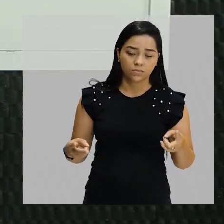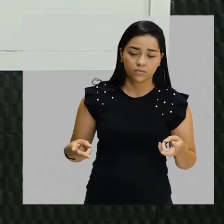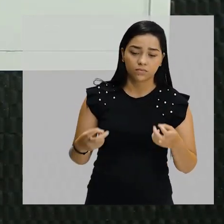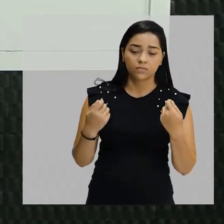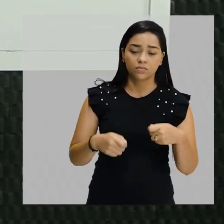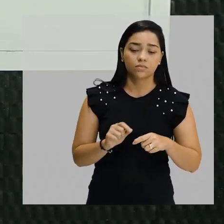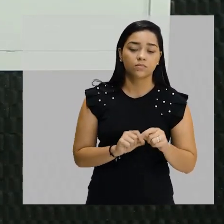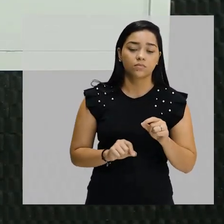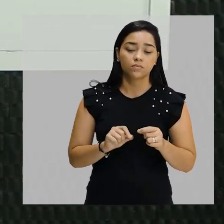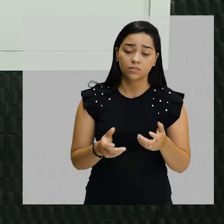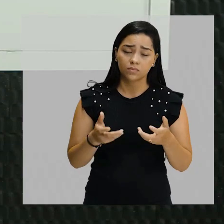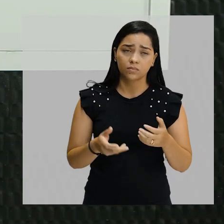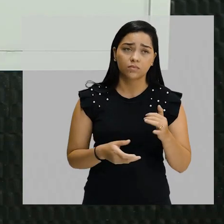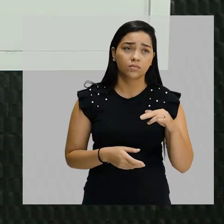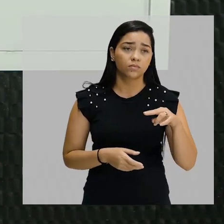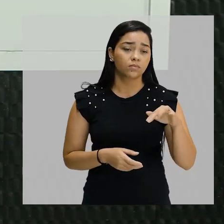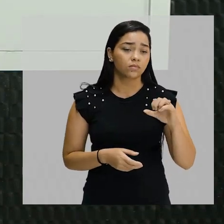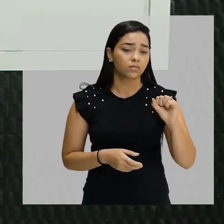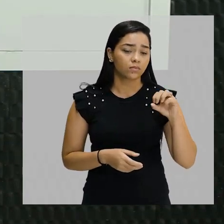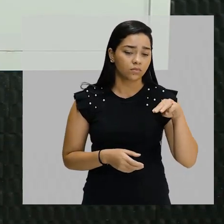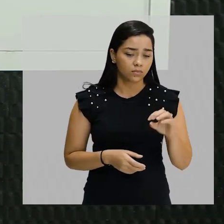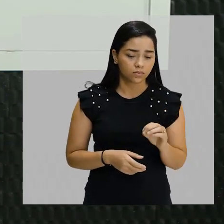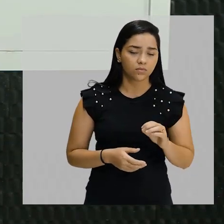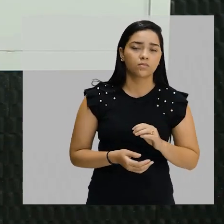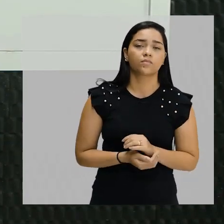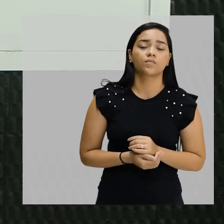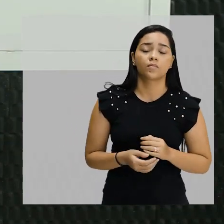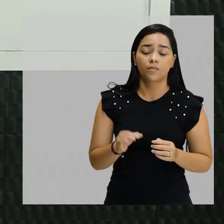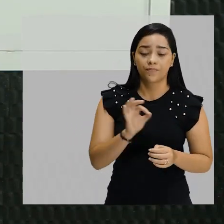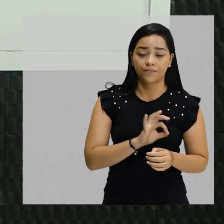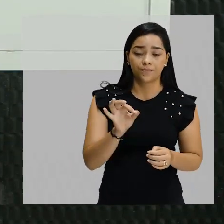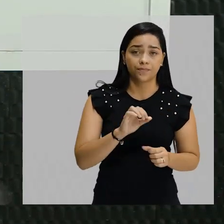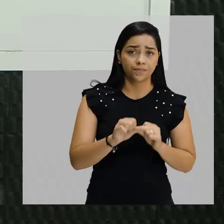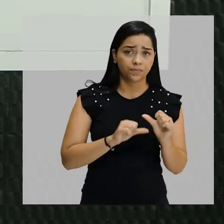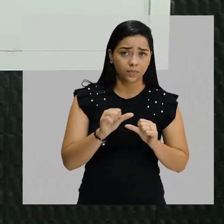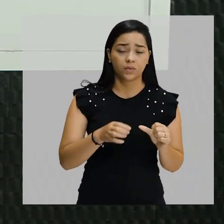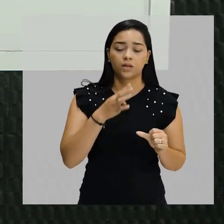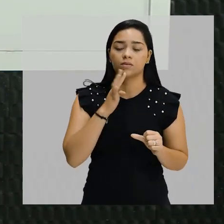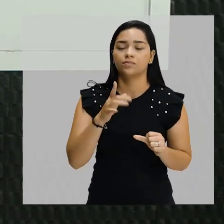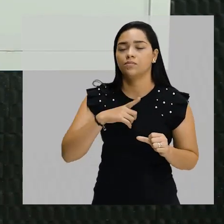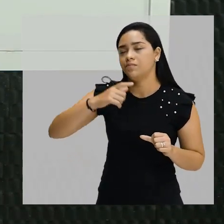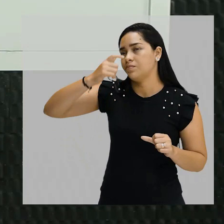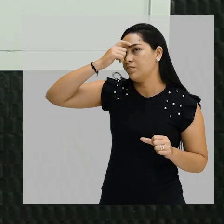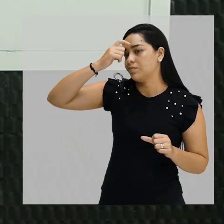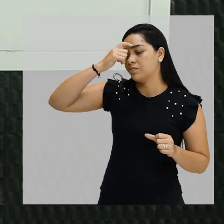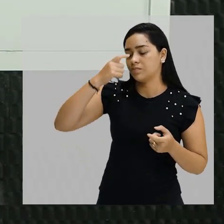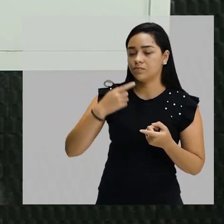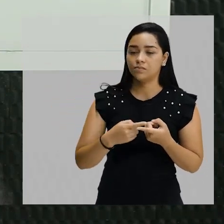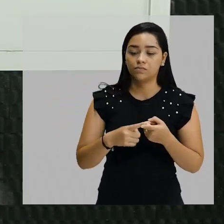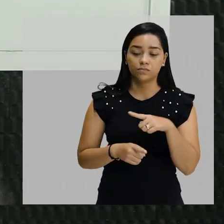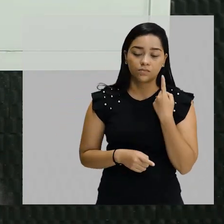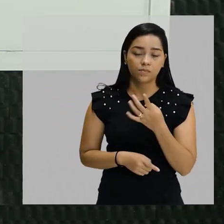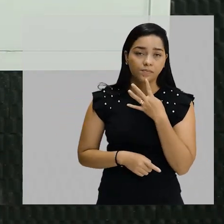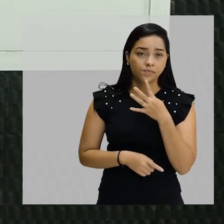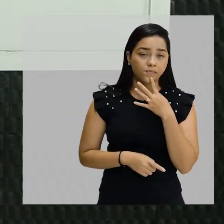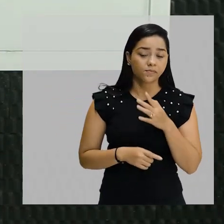geralmente defendem o inatismo ou seja os dados que são transformados em conhecimento já estão na consciência por quê Porque o nosso